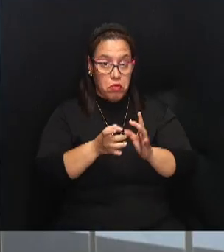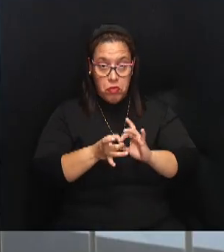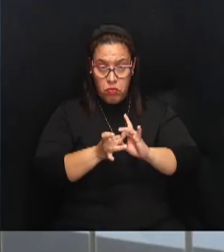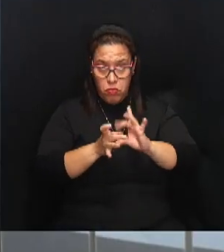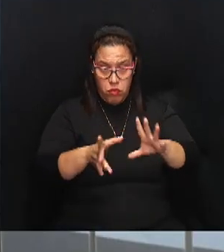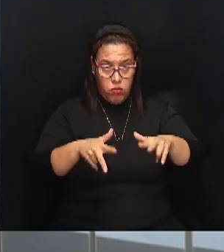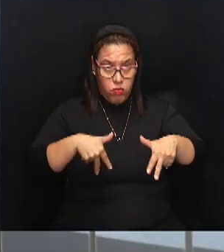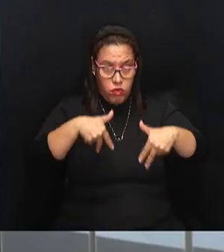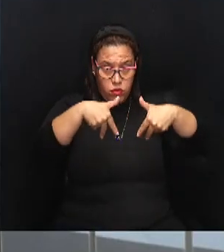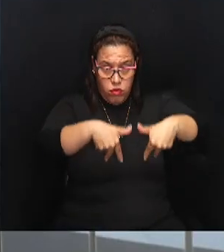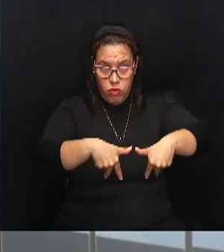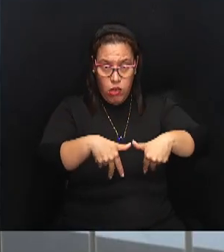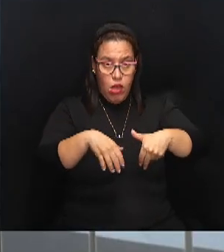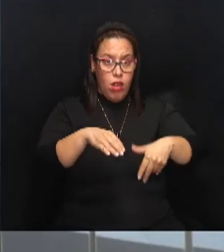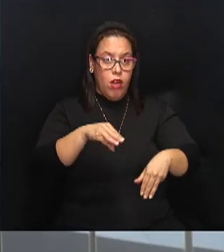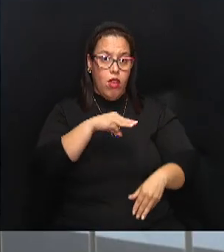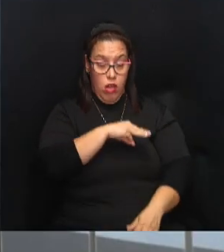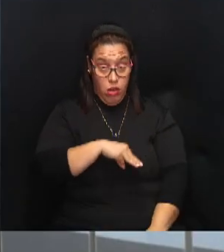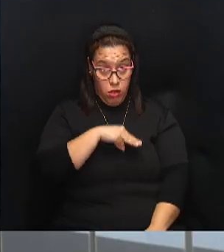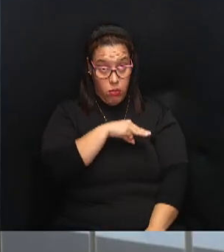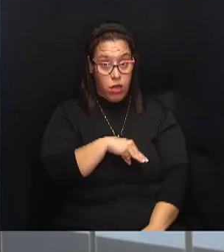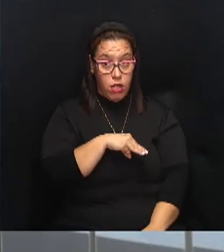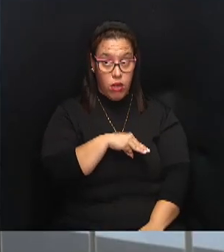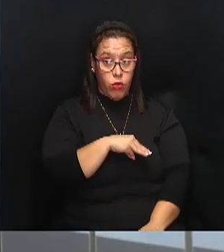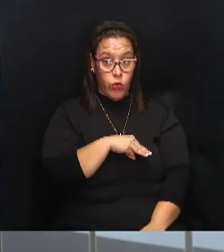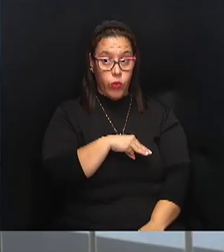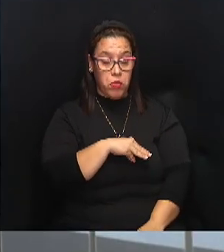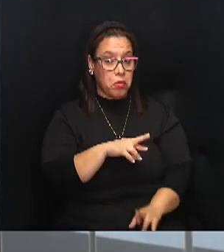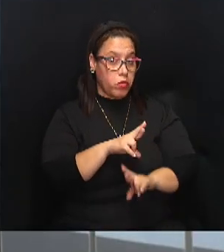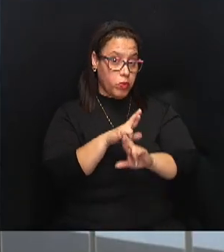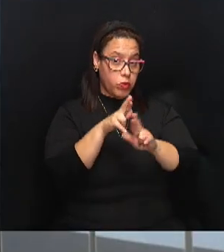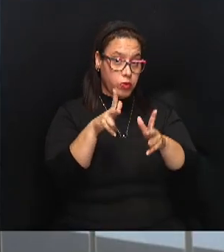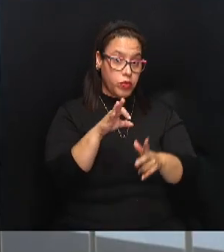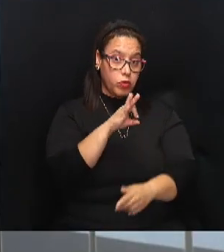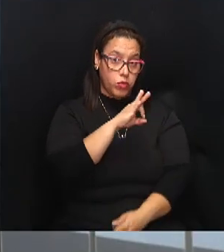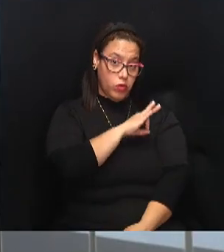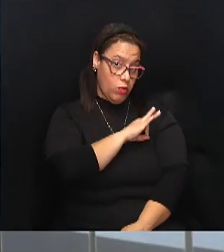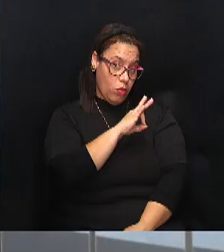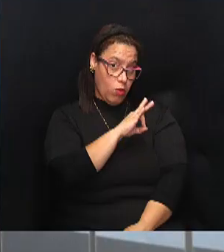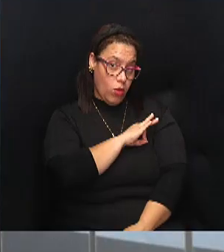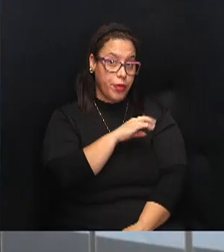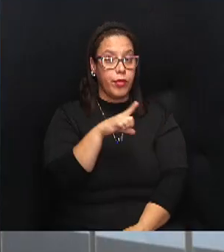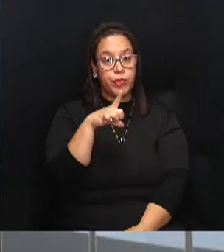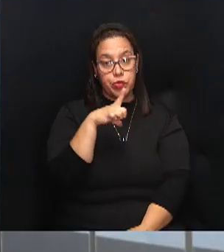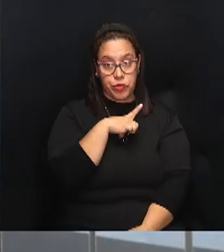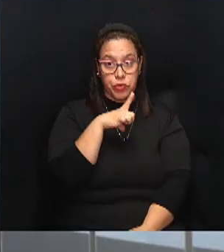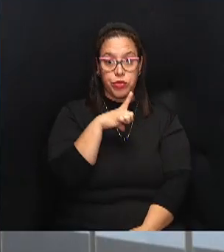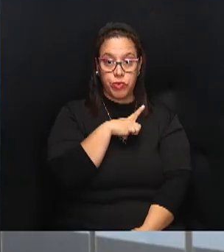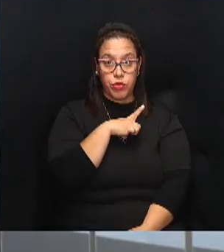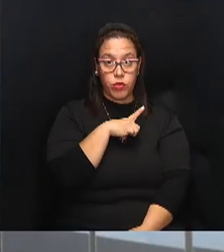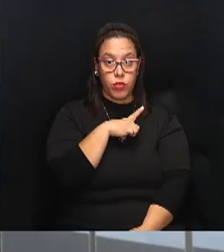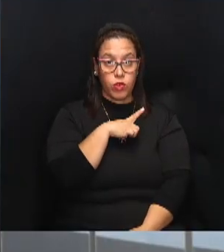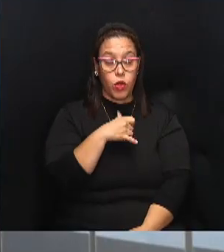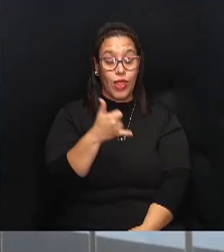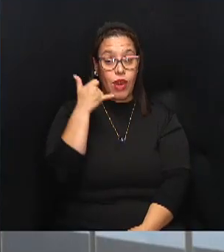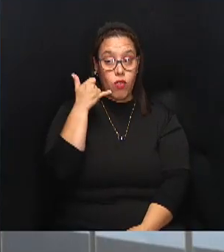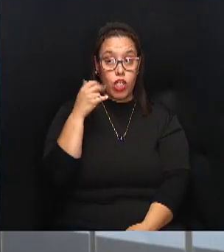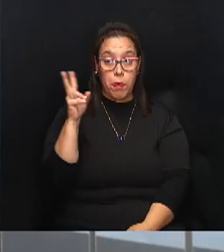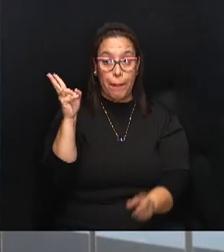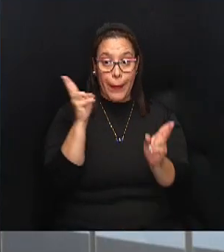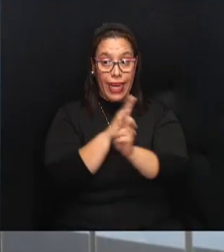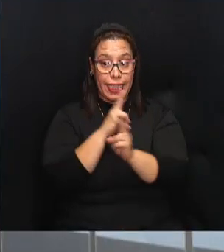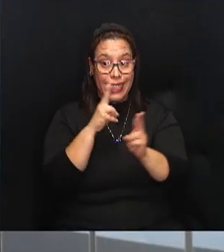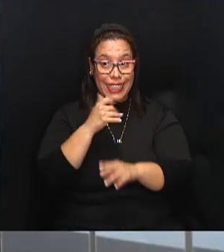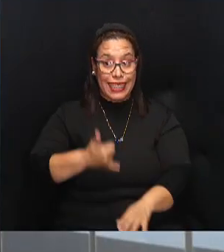para essa missão, para essa operação, diferente do policial que tem o telefone de emergência, né? Ele tem